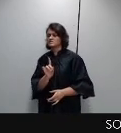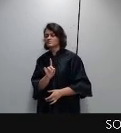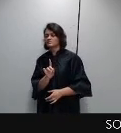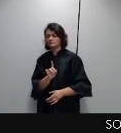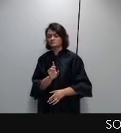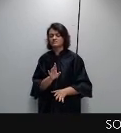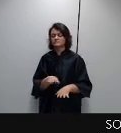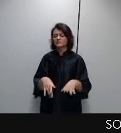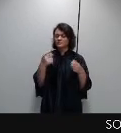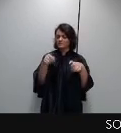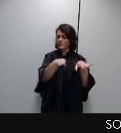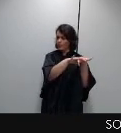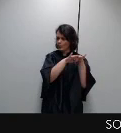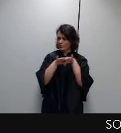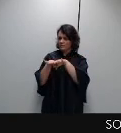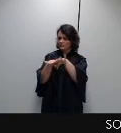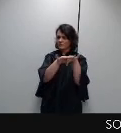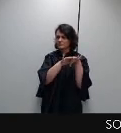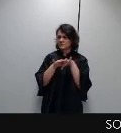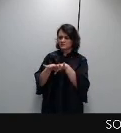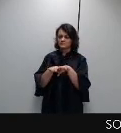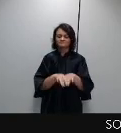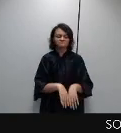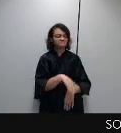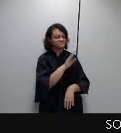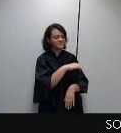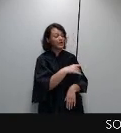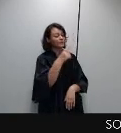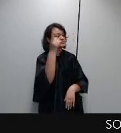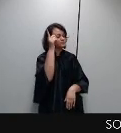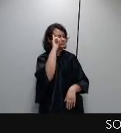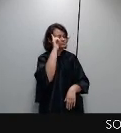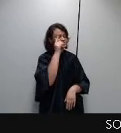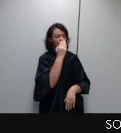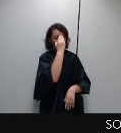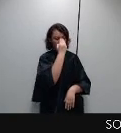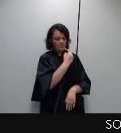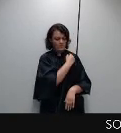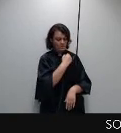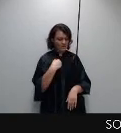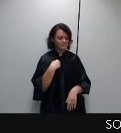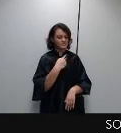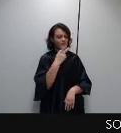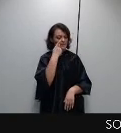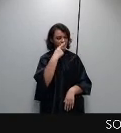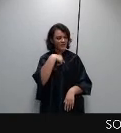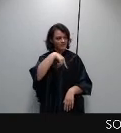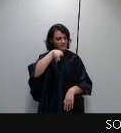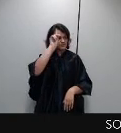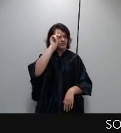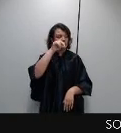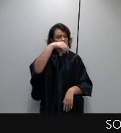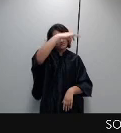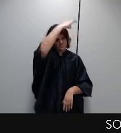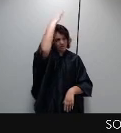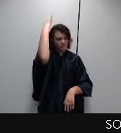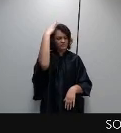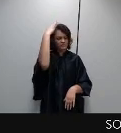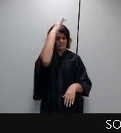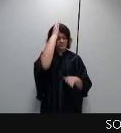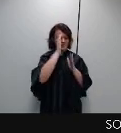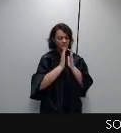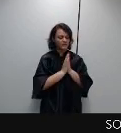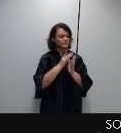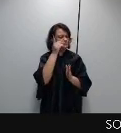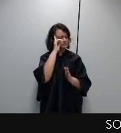vocês a fazer eu todo dia e o resto do pai-nosso ave-maria e para a jurisprudência do STJ todo